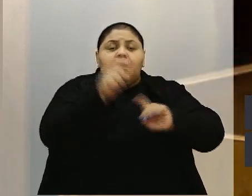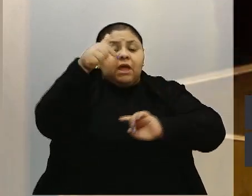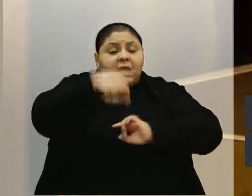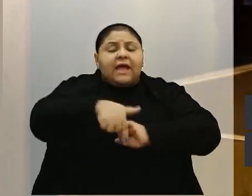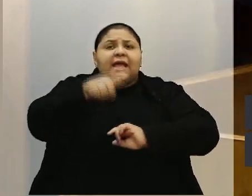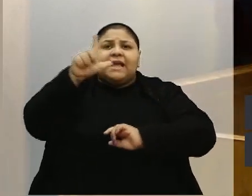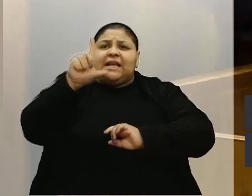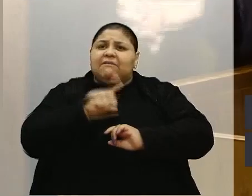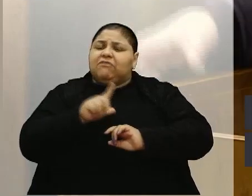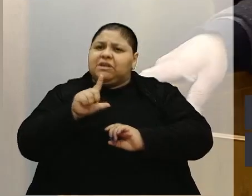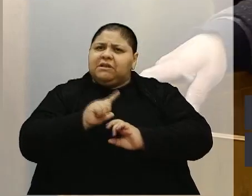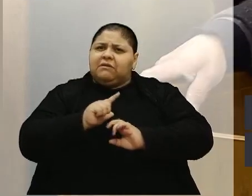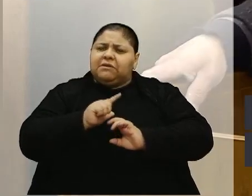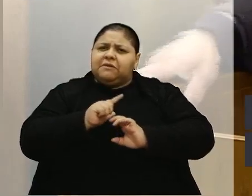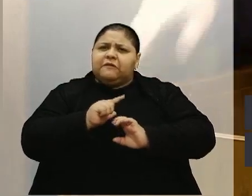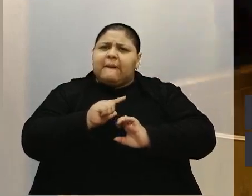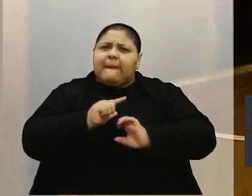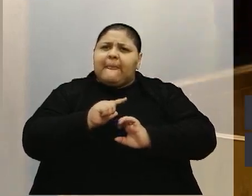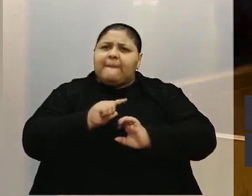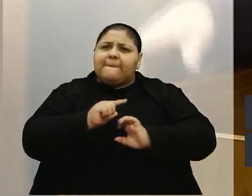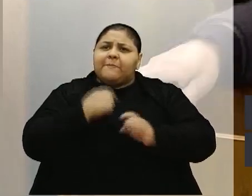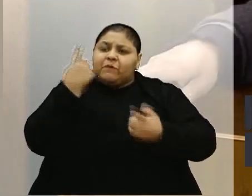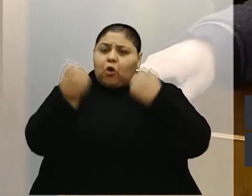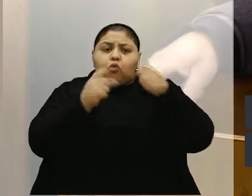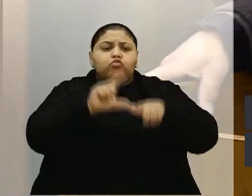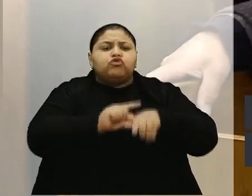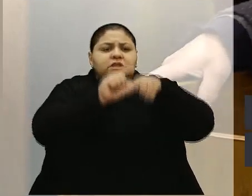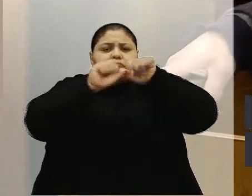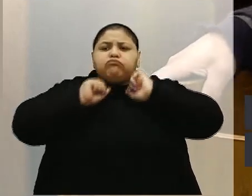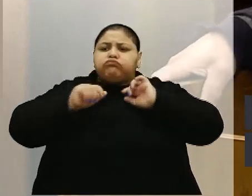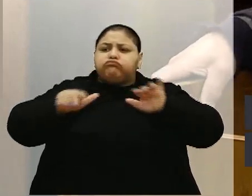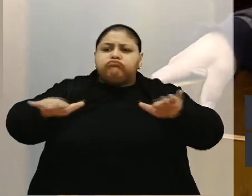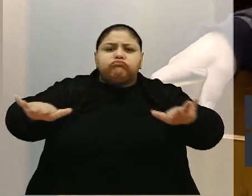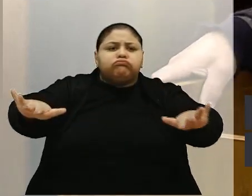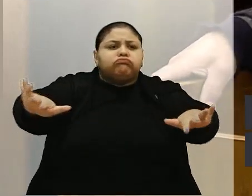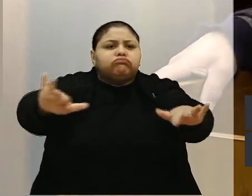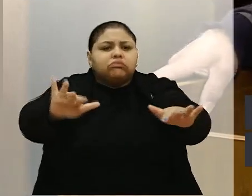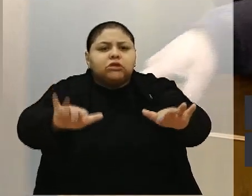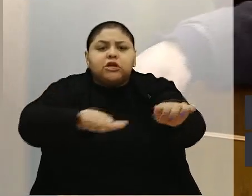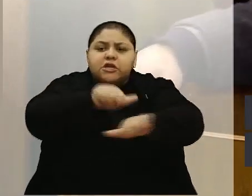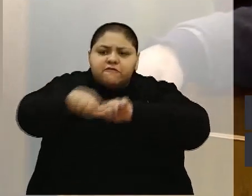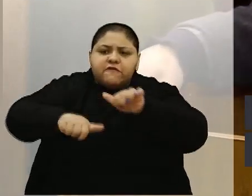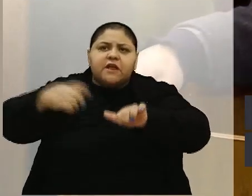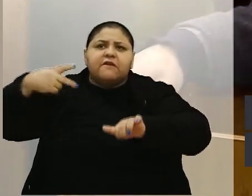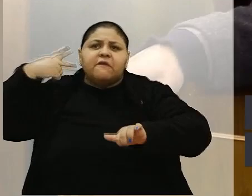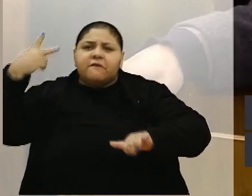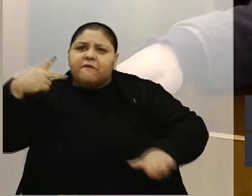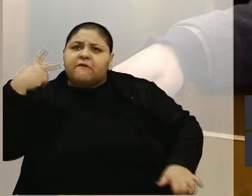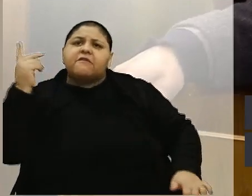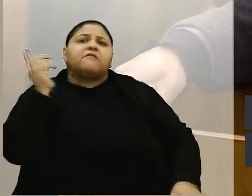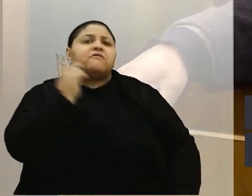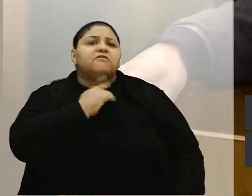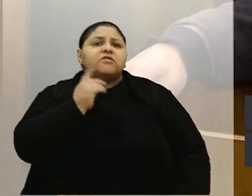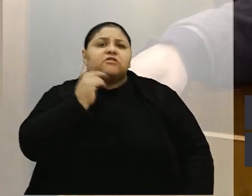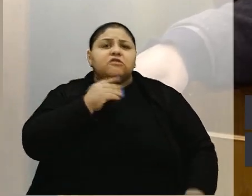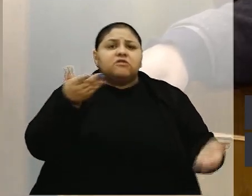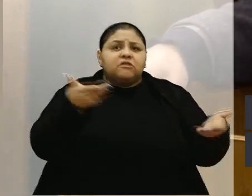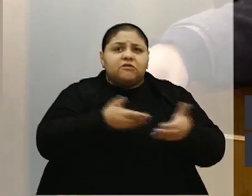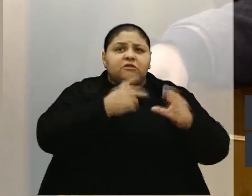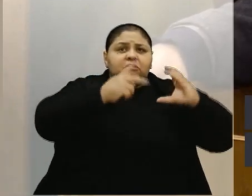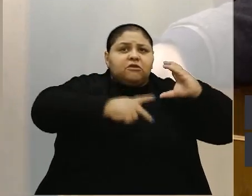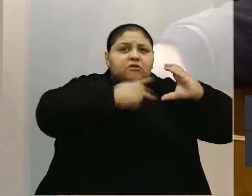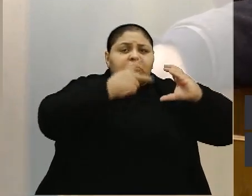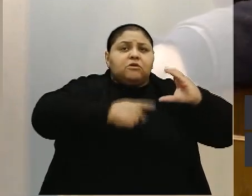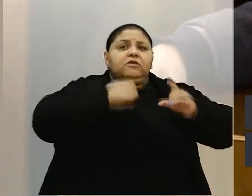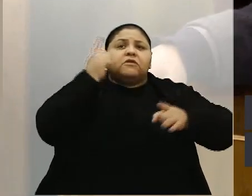uma vasta... alguns líderes comunitários que viraram vereador. Renato Oliveira só está na Câmara por tantos